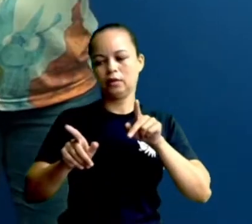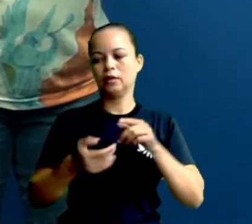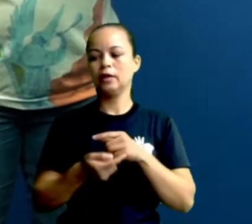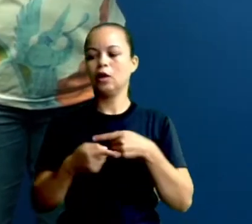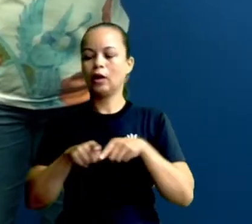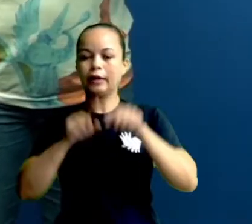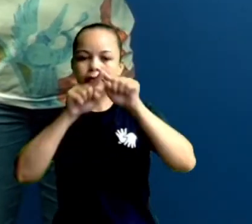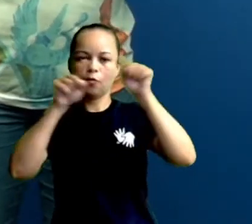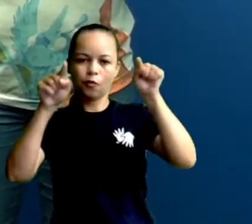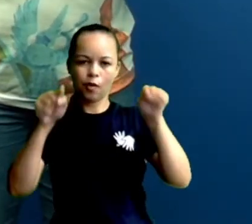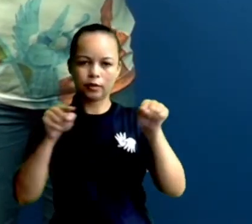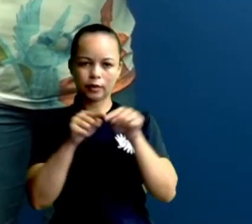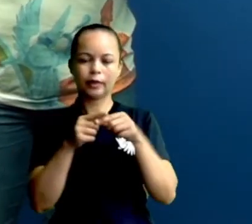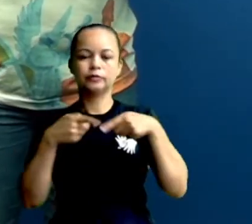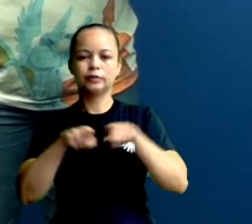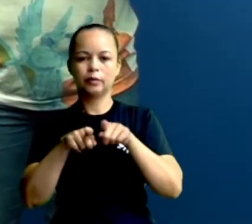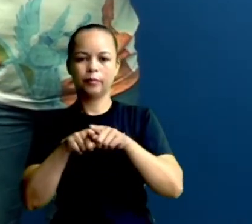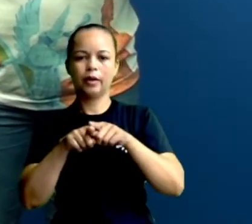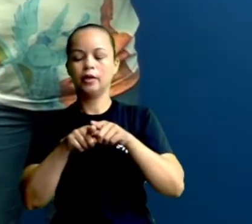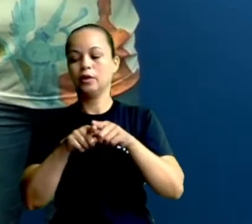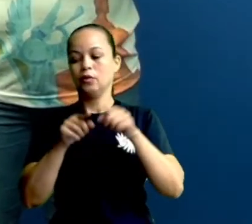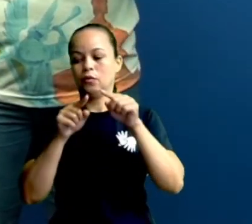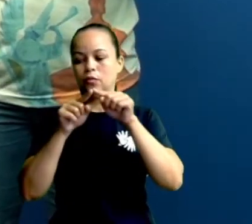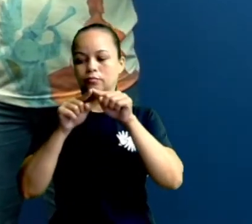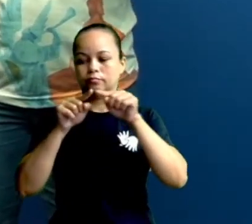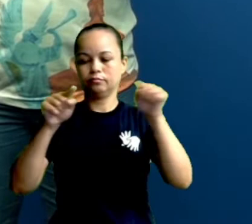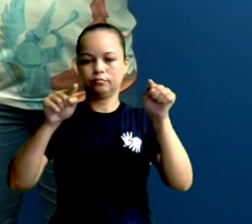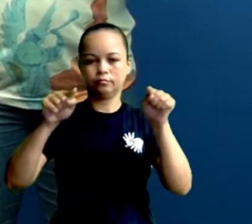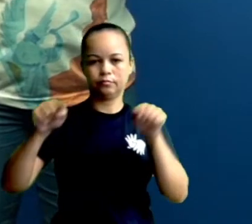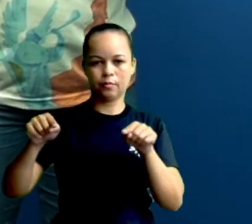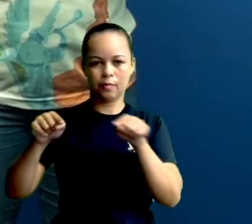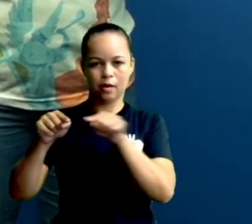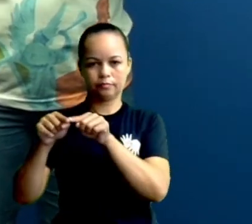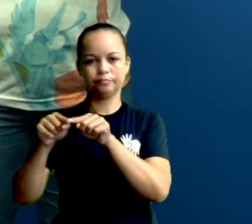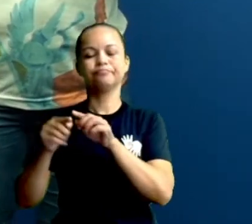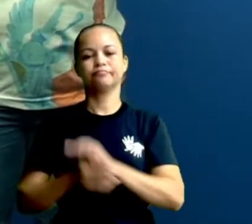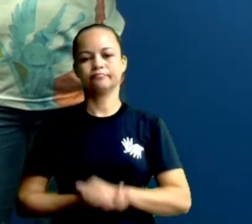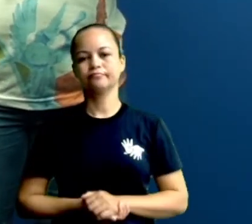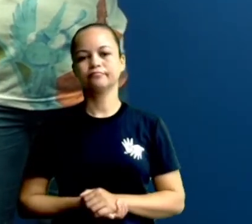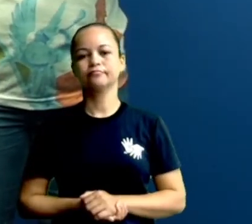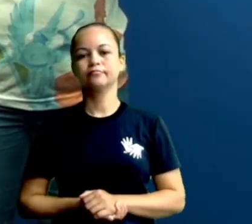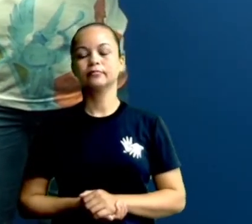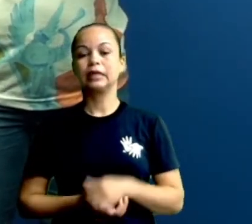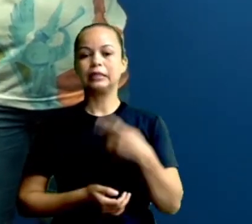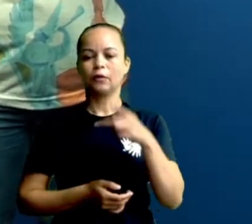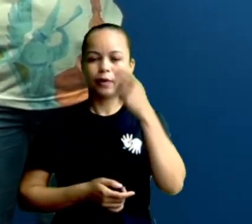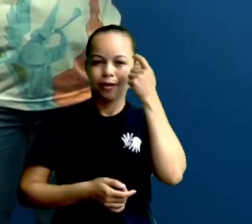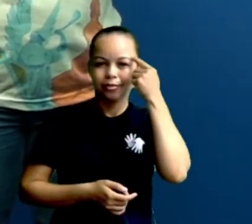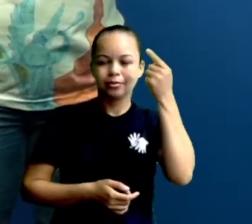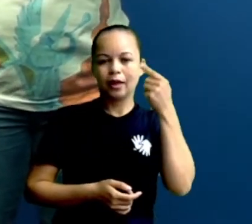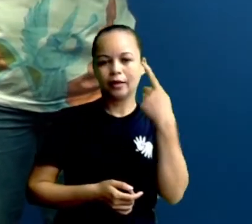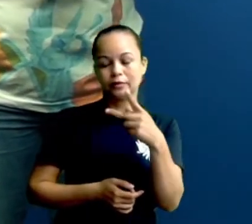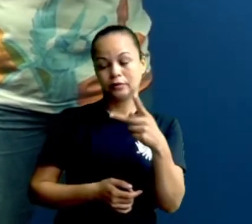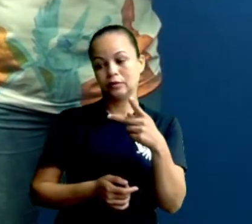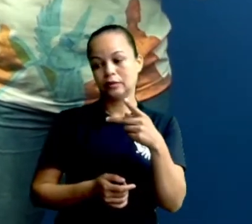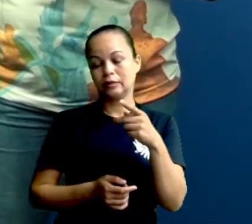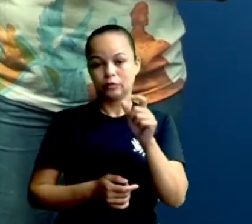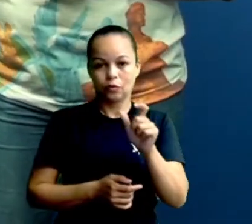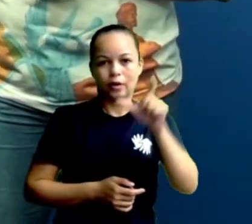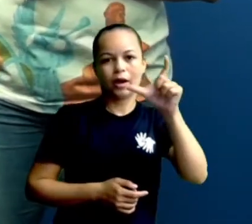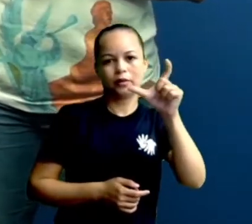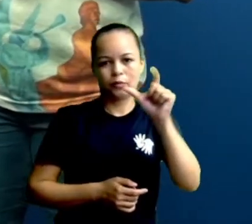ok? Então, a gente consegue perceber aí essa ideia de congruência nos triângulos maiores e nos